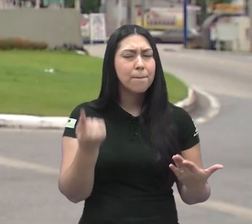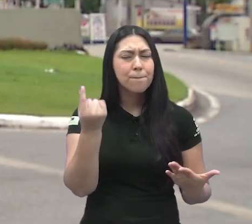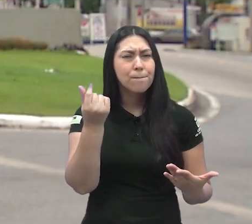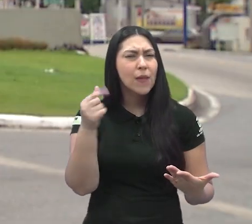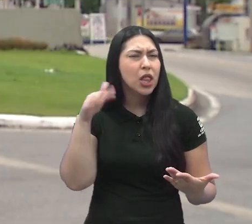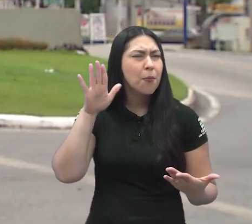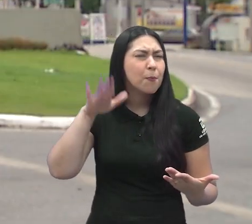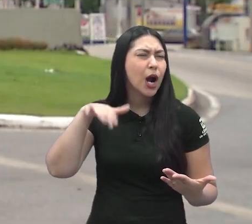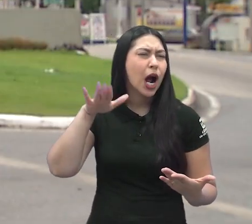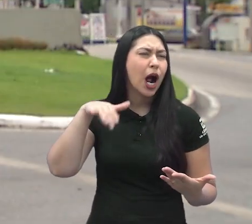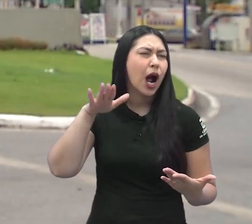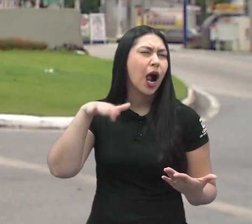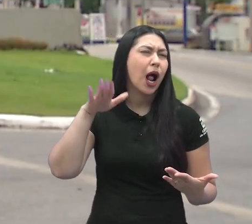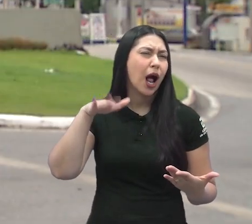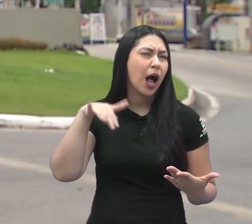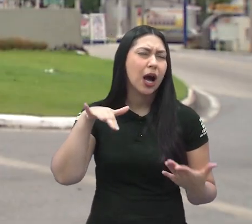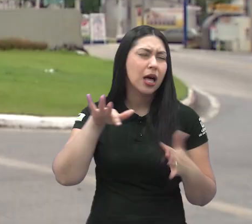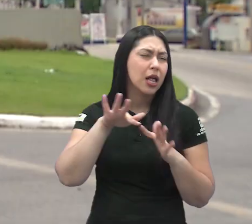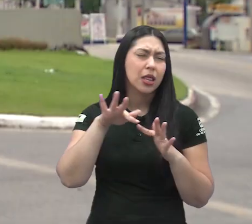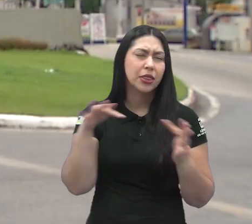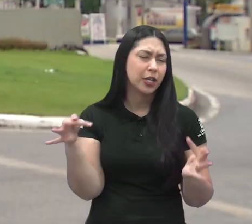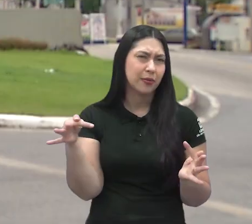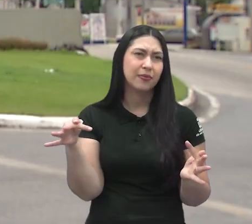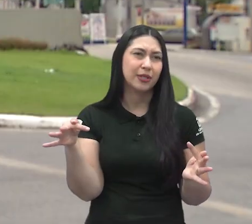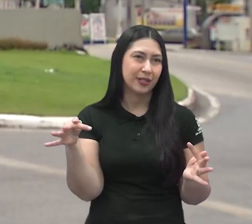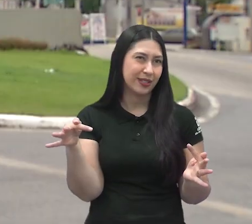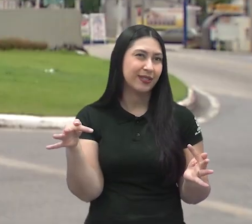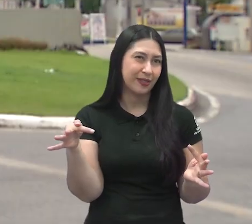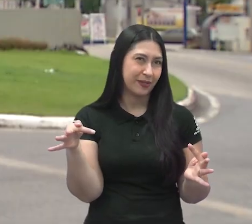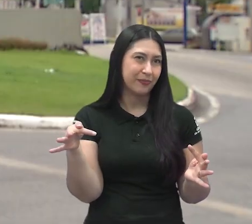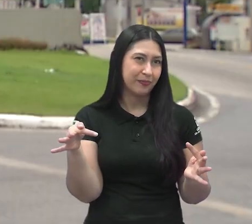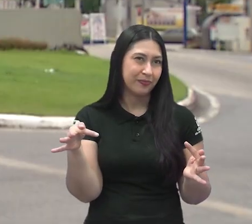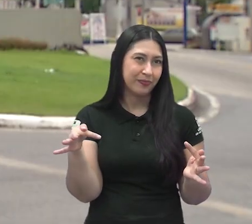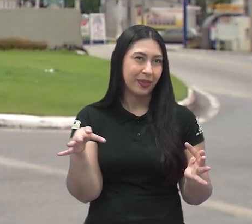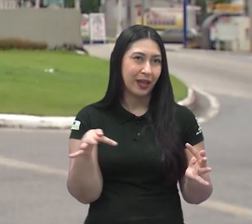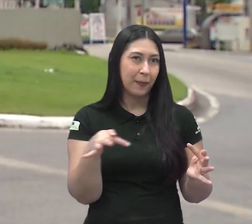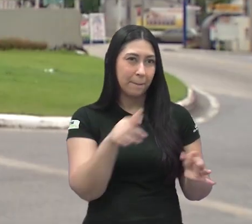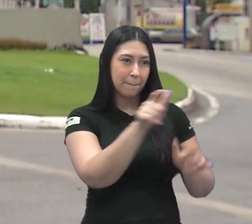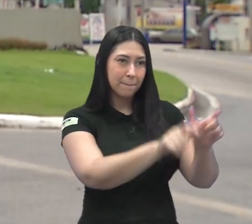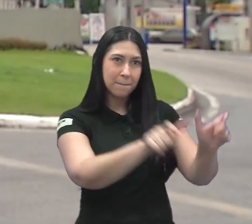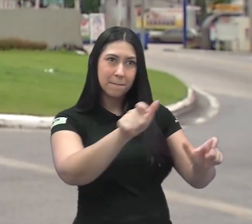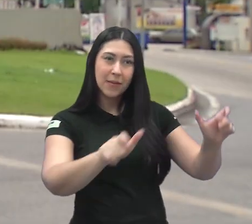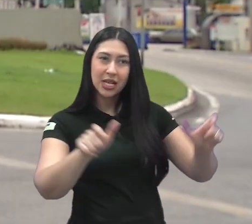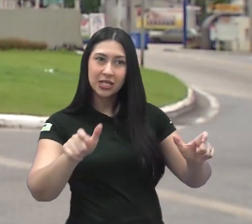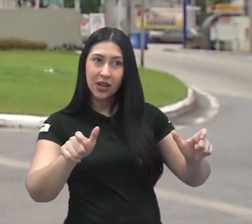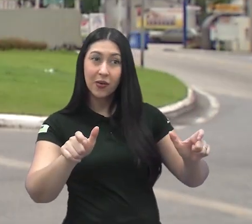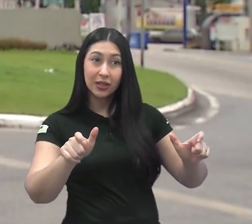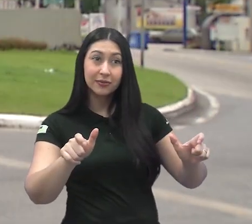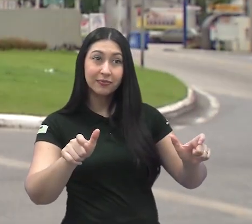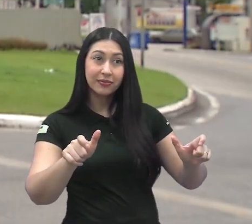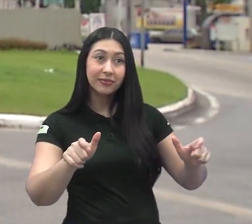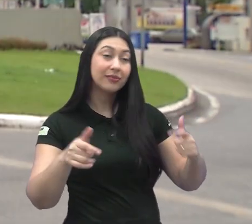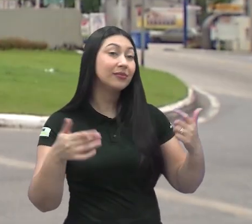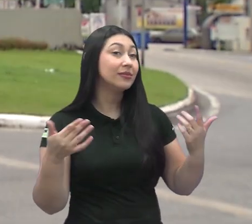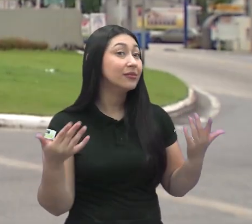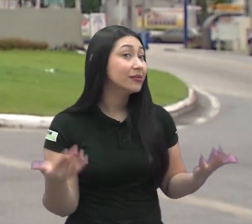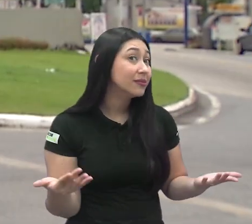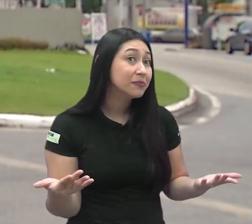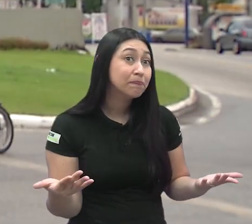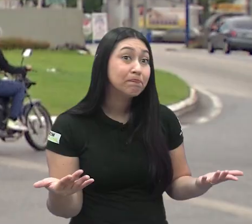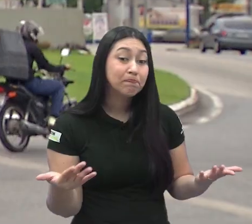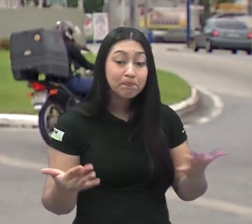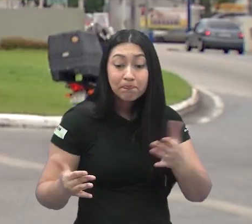fez um preço super baixo para os associados, e aonde